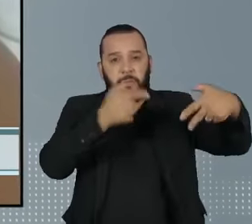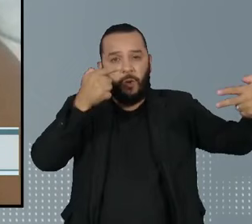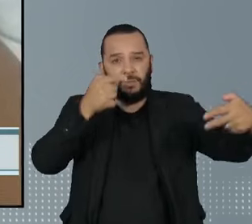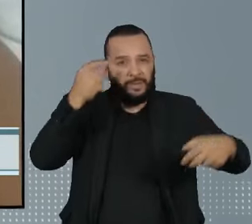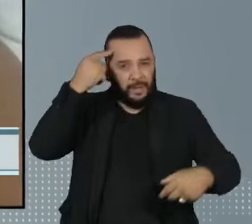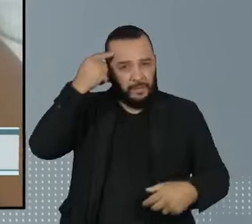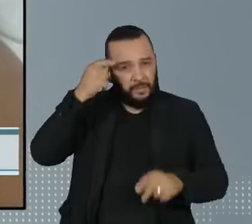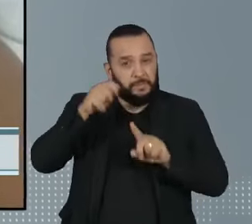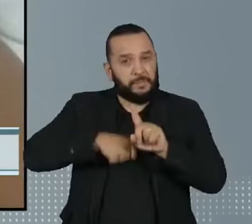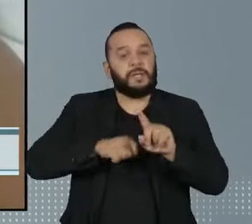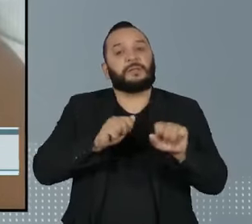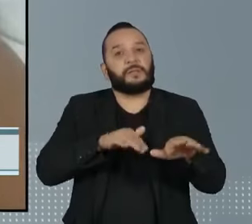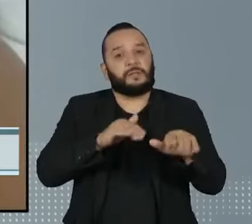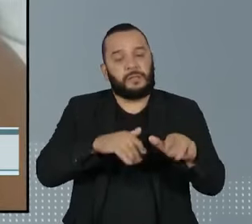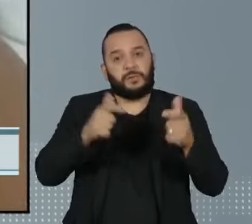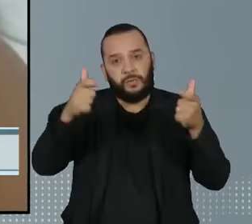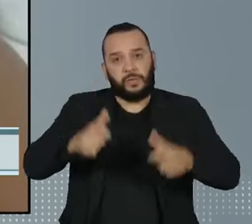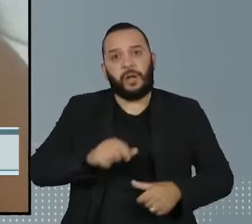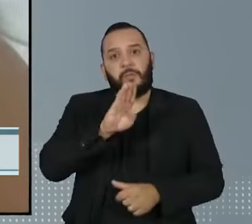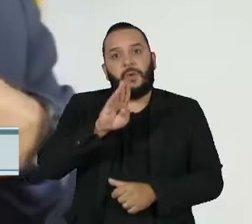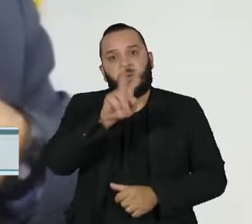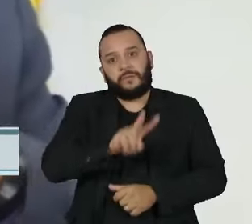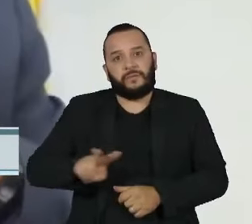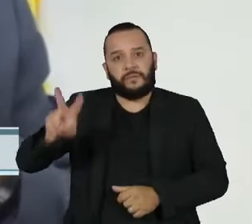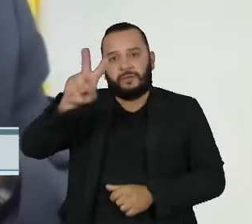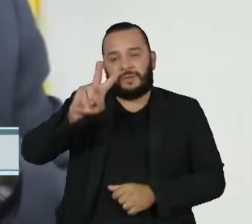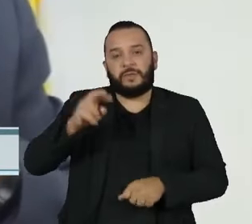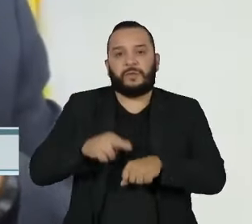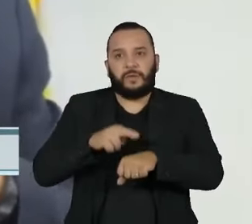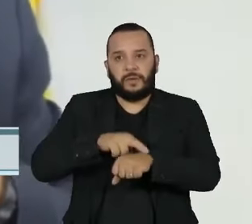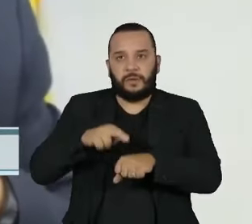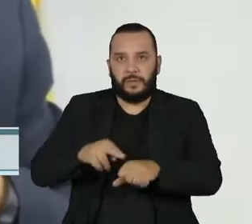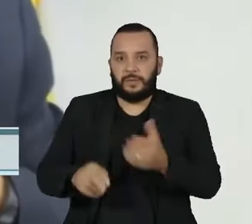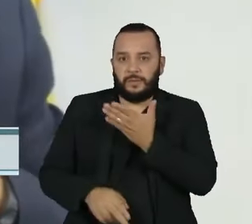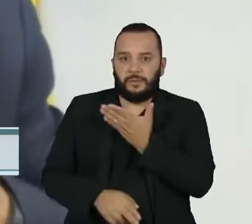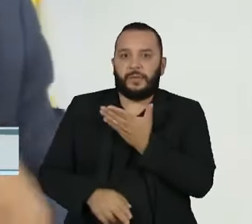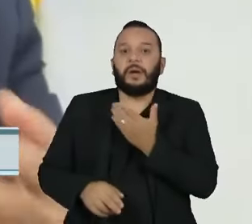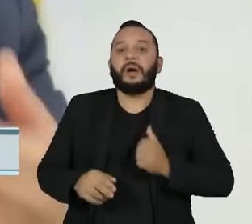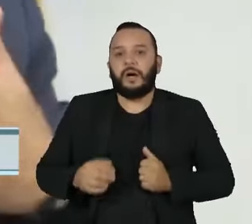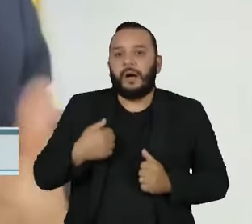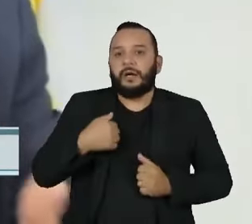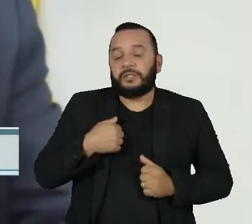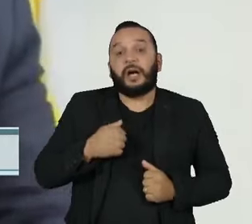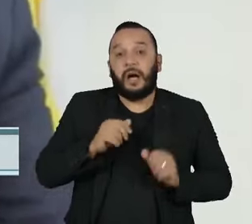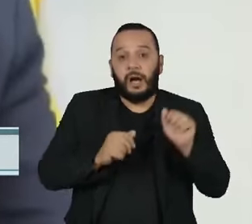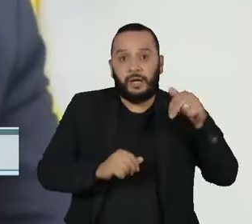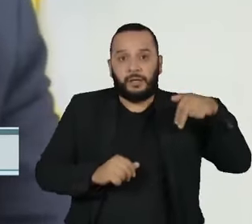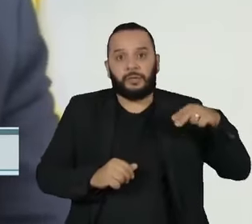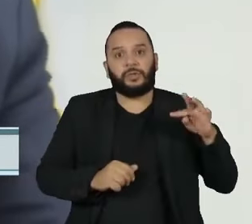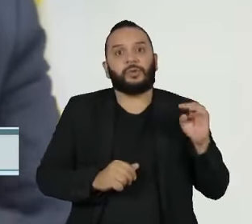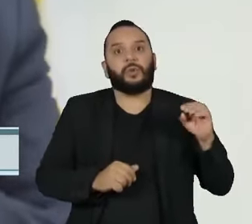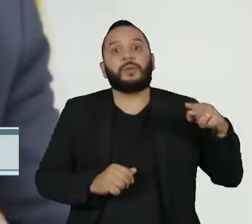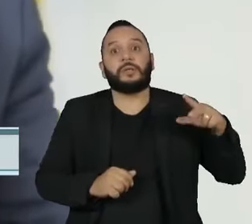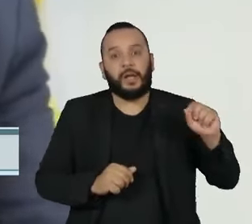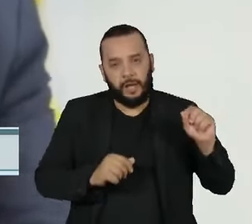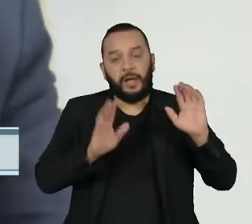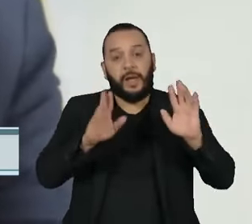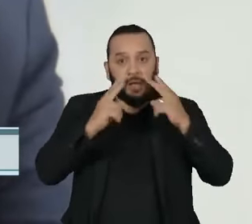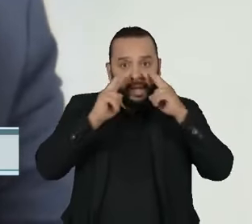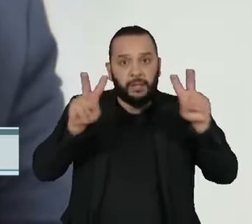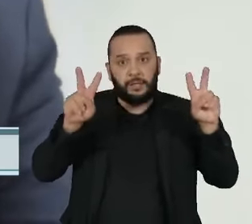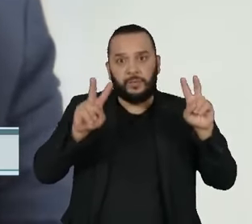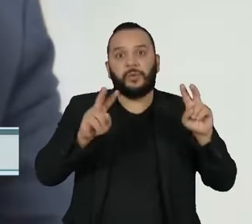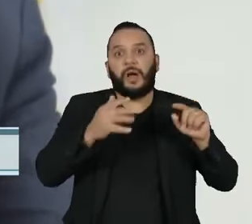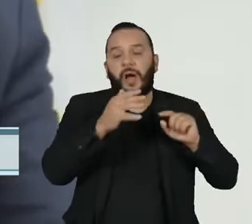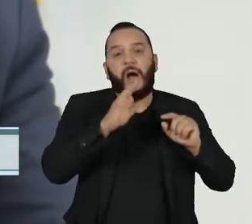cabeça em setembro em Boa Vista capital de Roraima Antônia era uma das principais testemunhas sobre as investigações de uma acusação